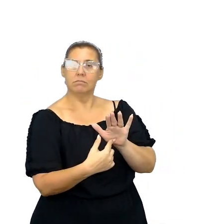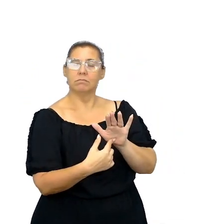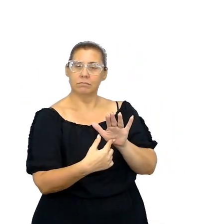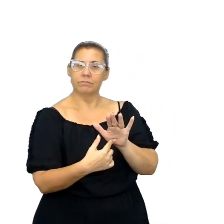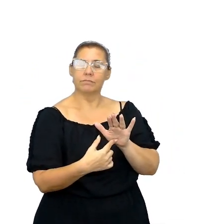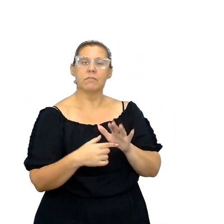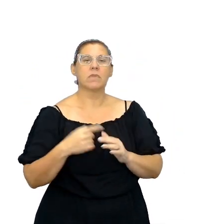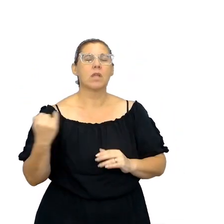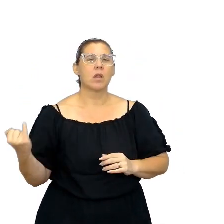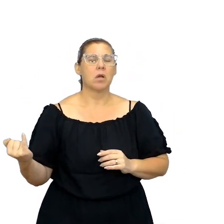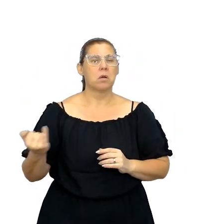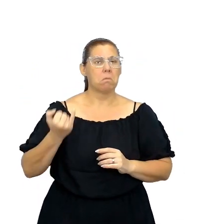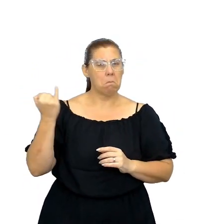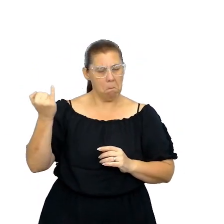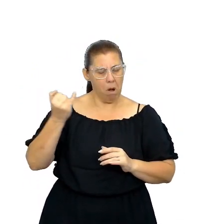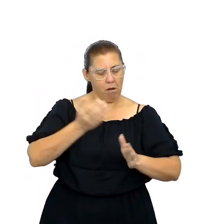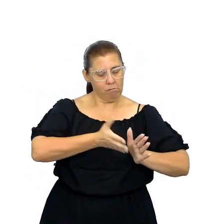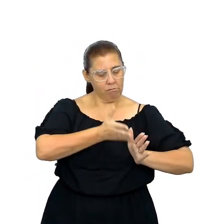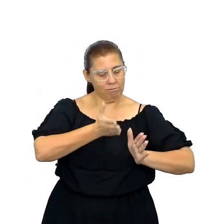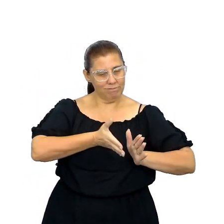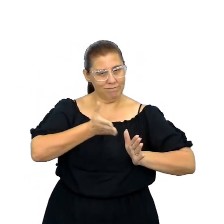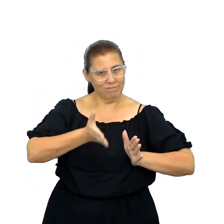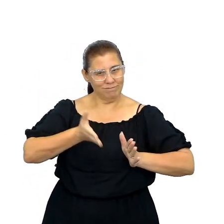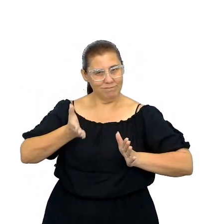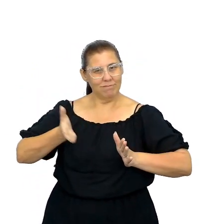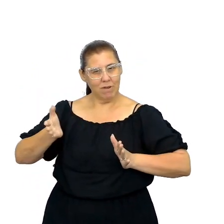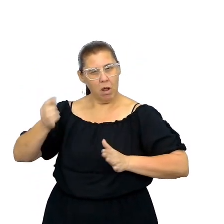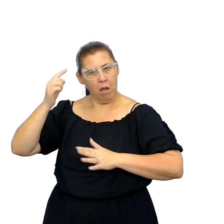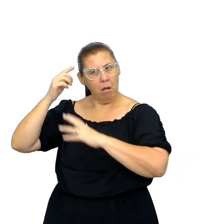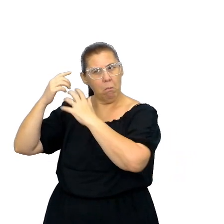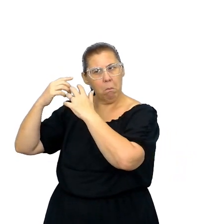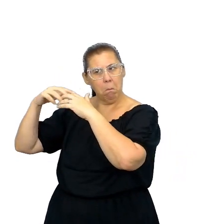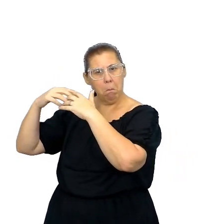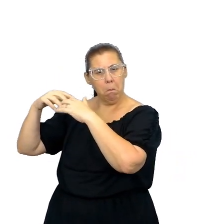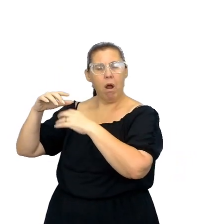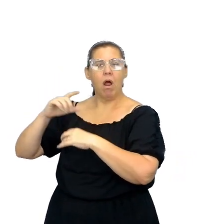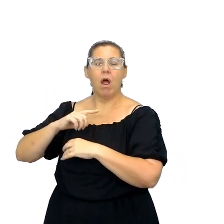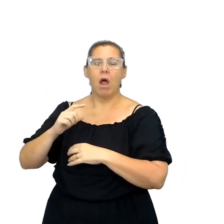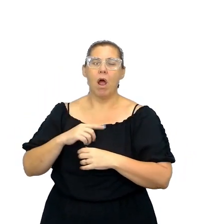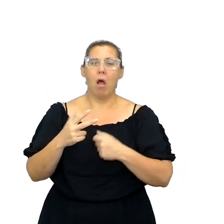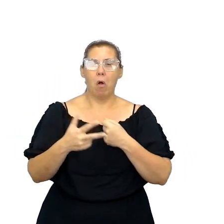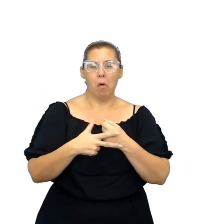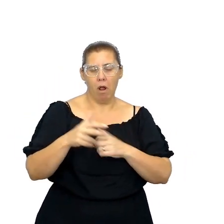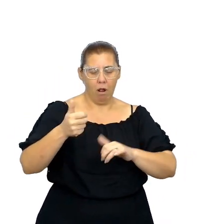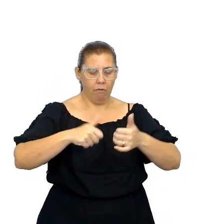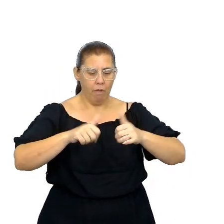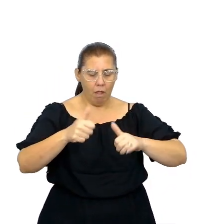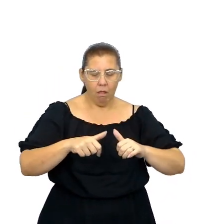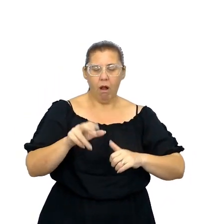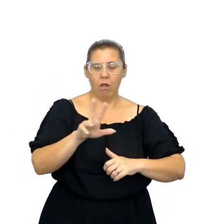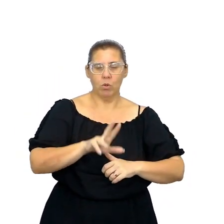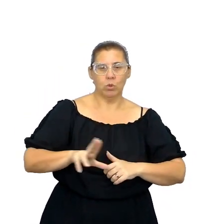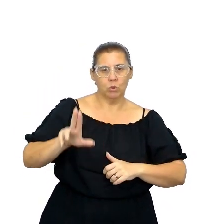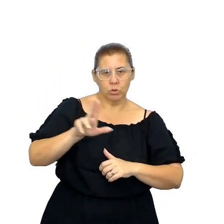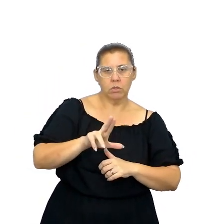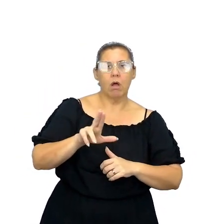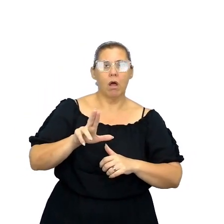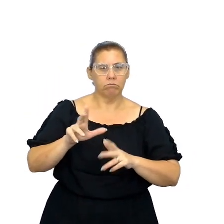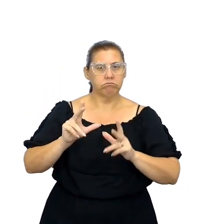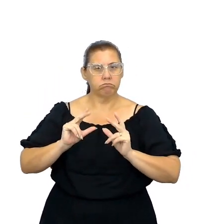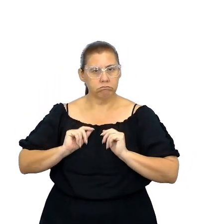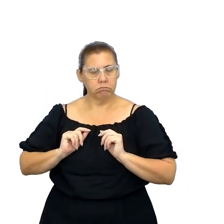a importância desses processos cognitivos que estão aqui nos verbos, analisar, utilizar, assumir,